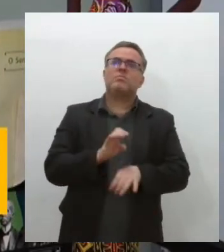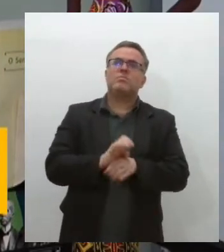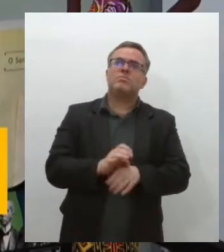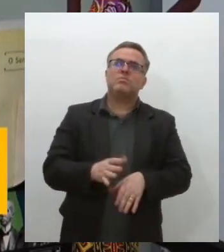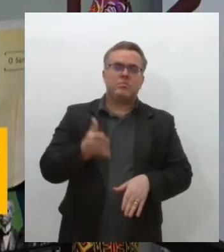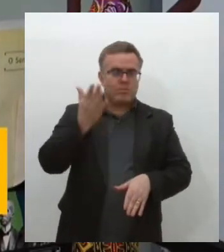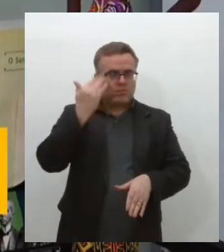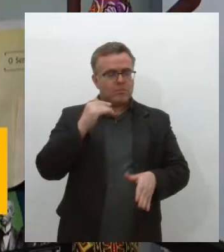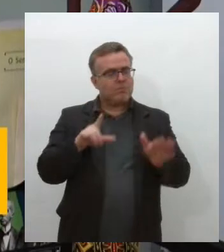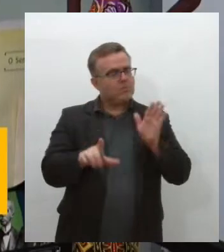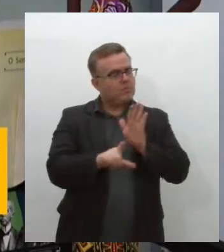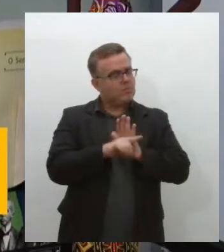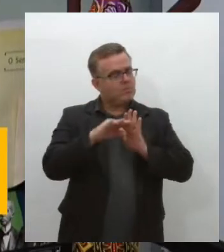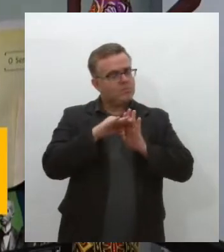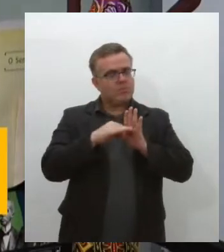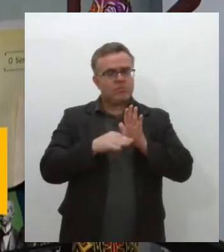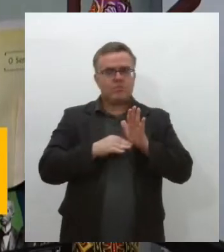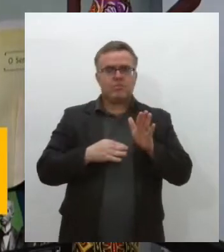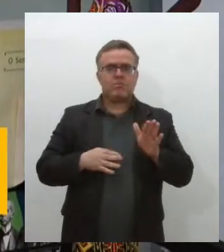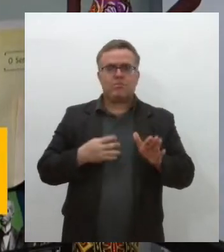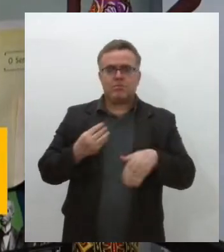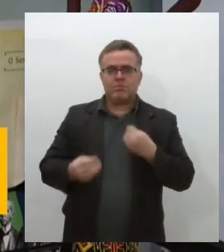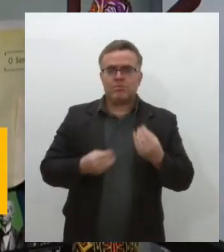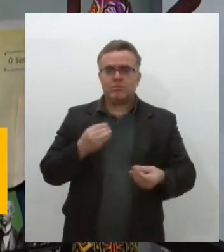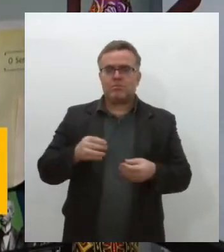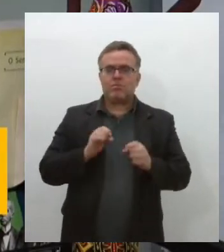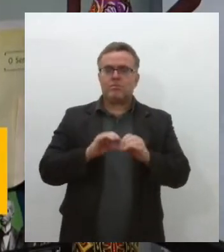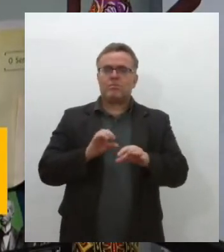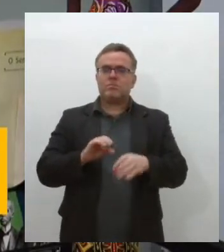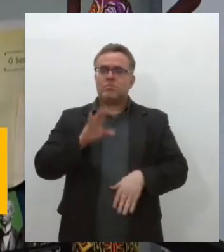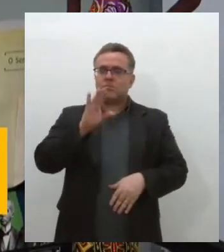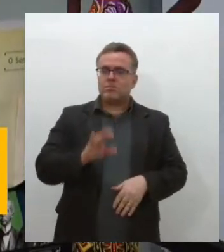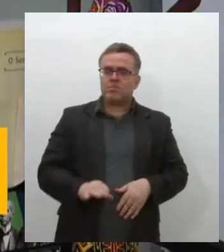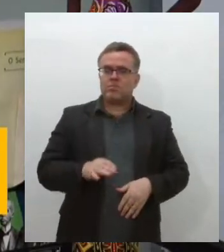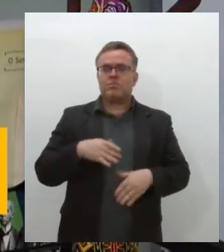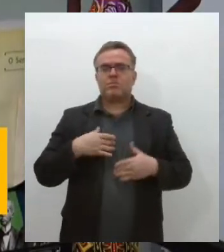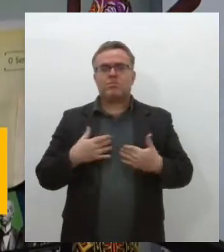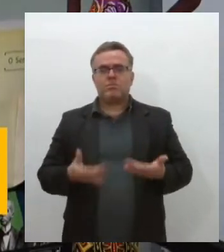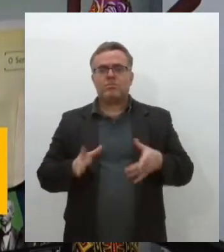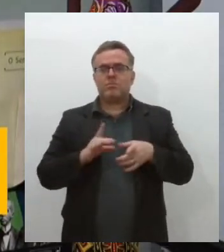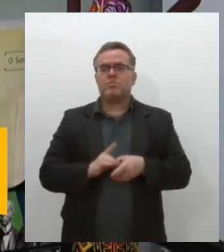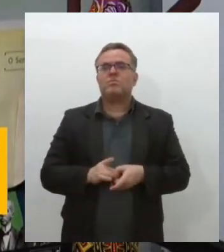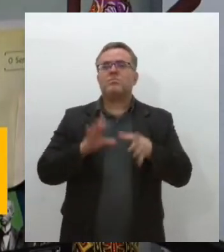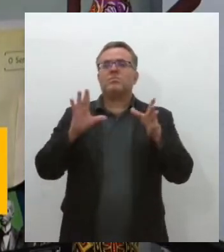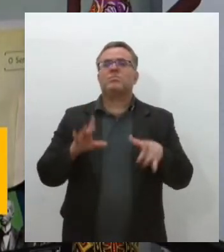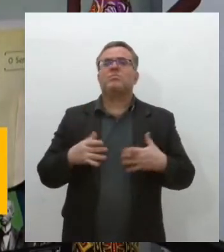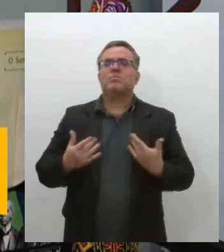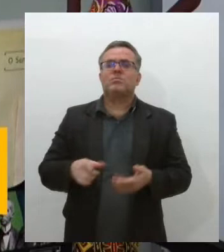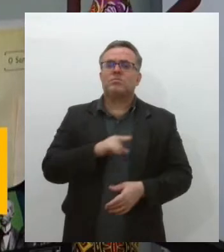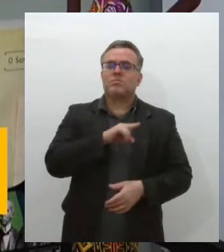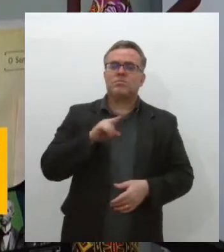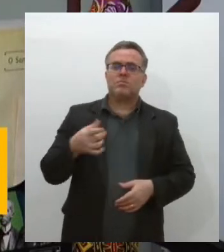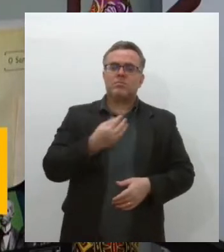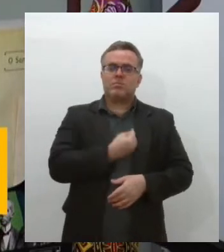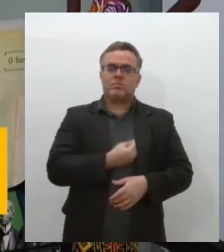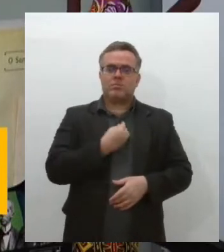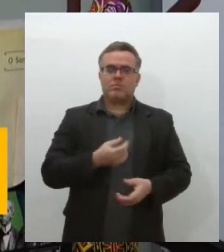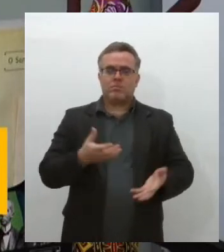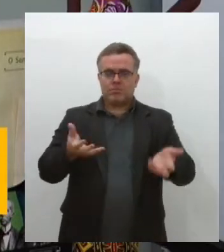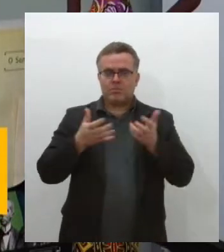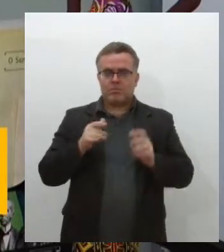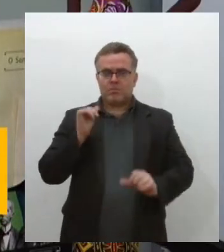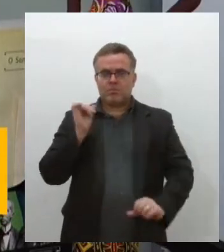que funciona a política, educação democrática, educação cidadã, que eles fazem parte de um lugar e que se eles querem a mudança e a